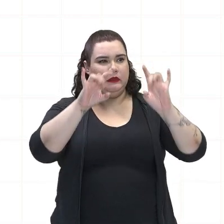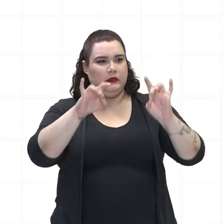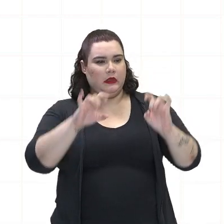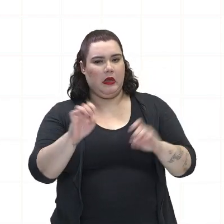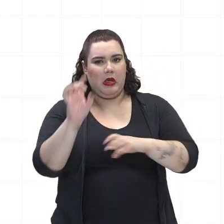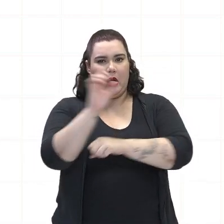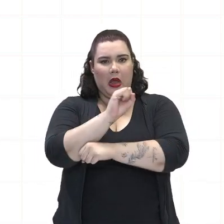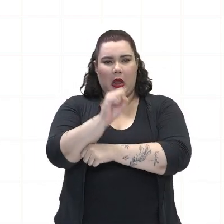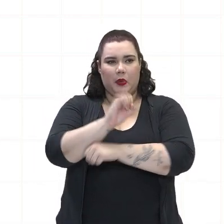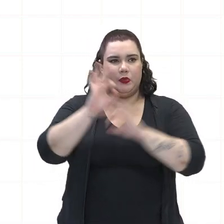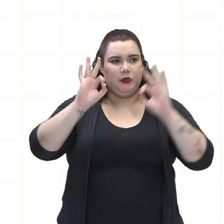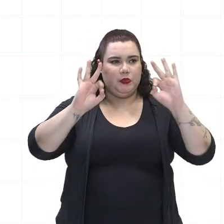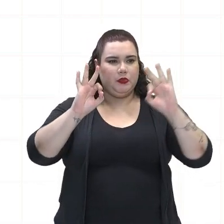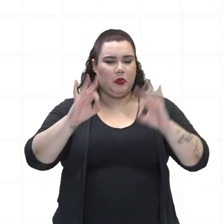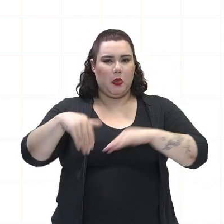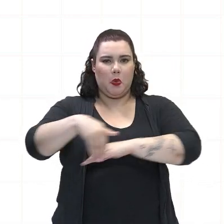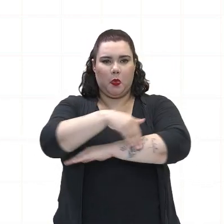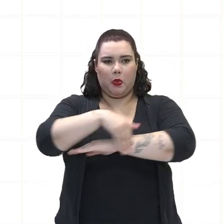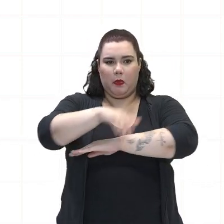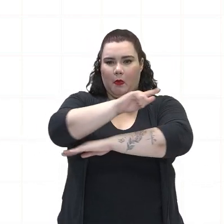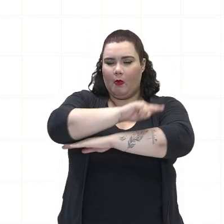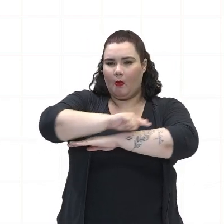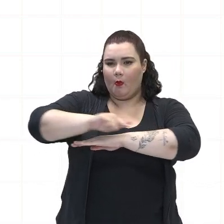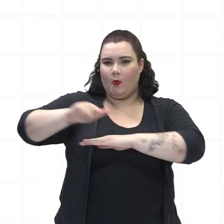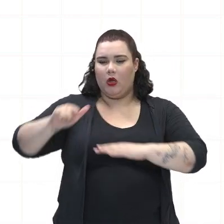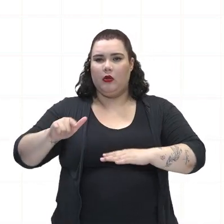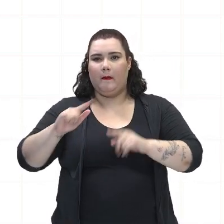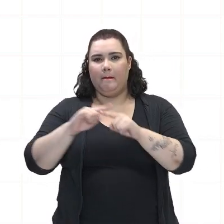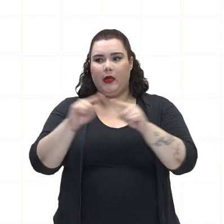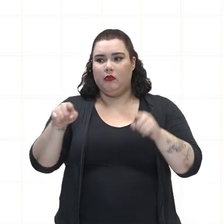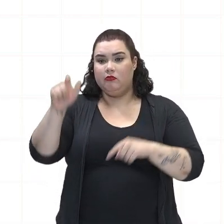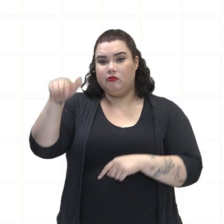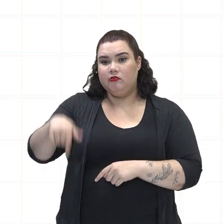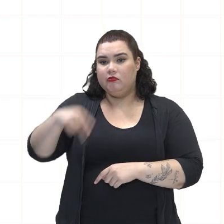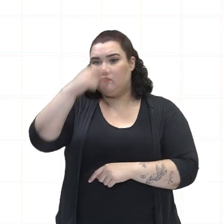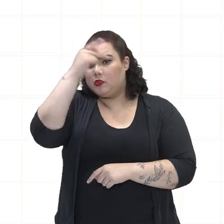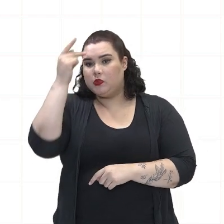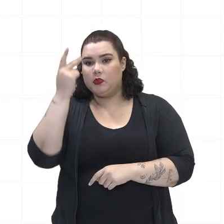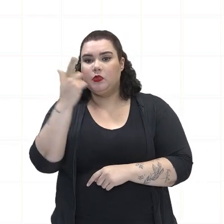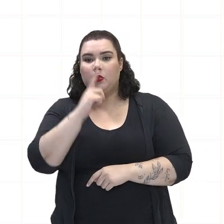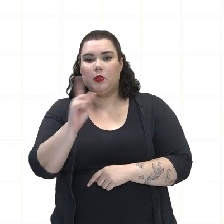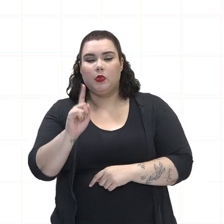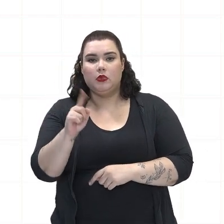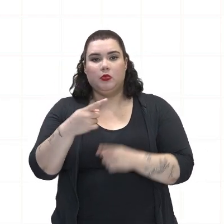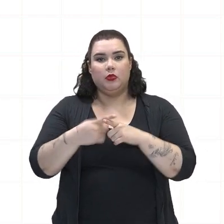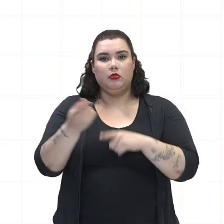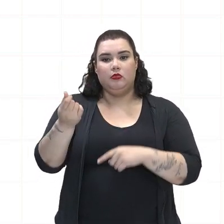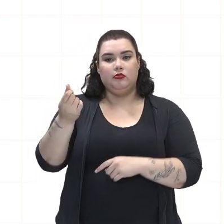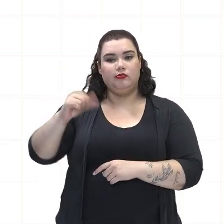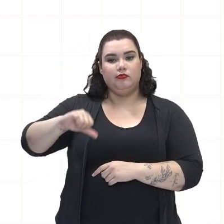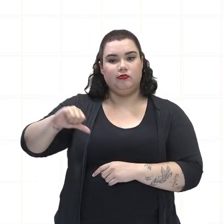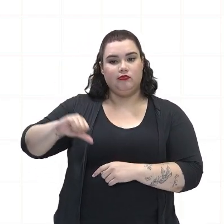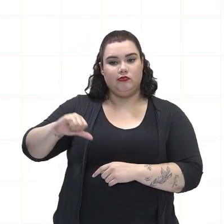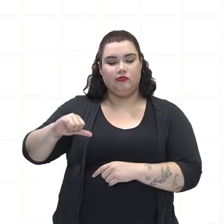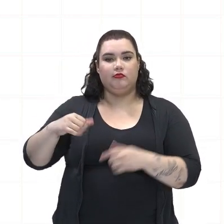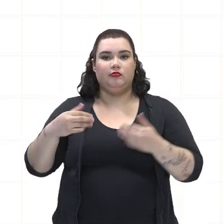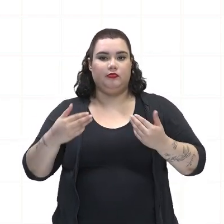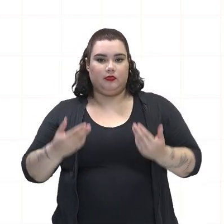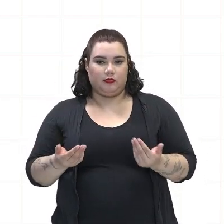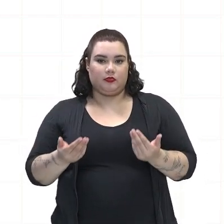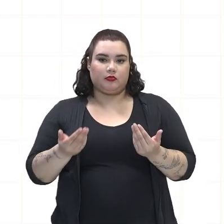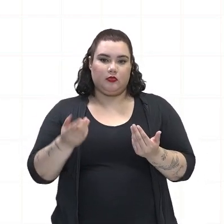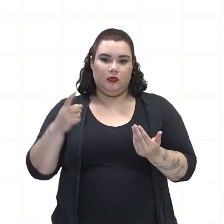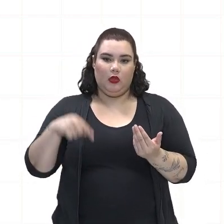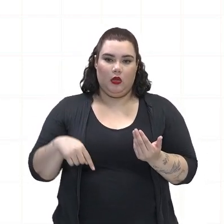última geração, comércio ali no fundo, mas tem uma pessoa que não está podendo acessar nada disso, porque ela não tem dinheiro, né? É basicamente isso que